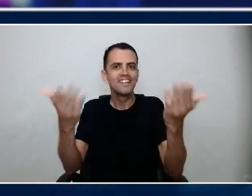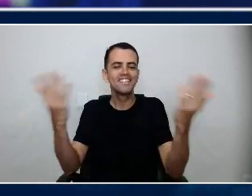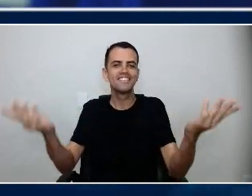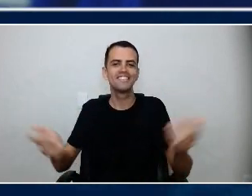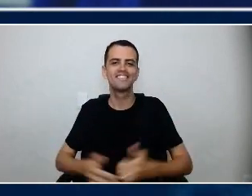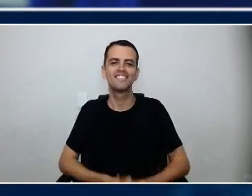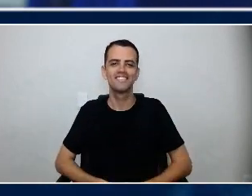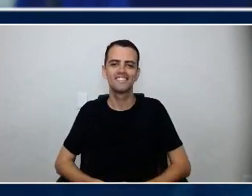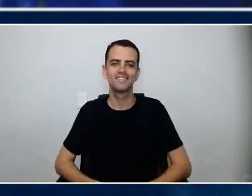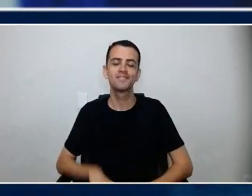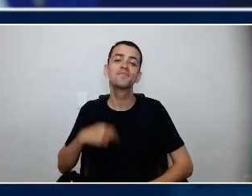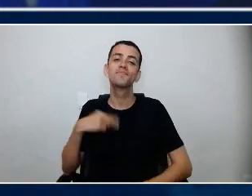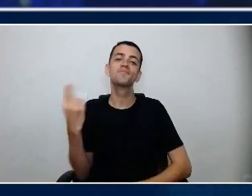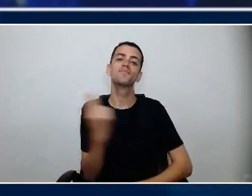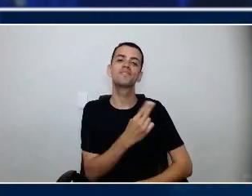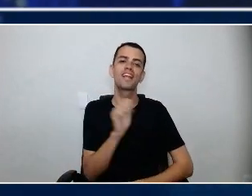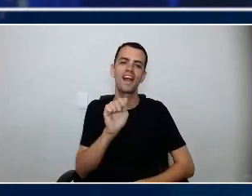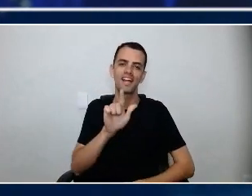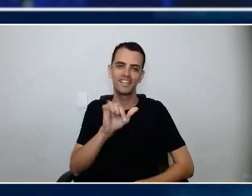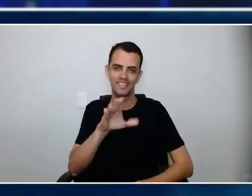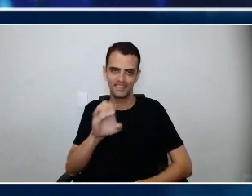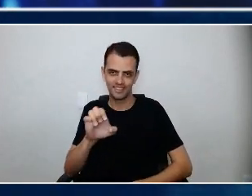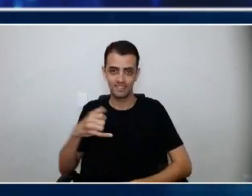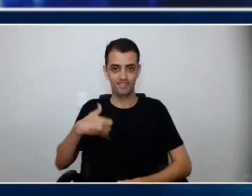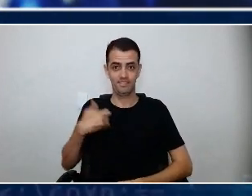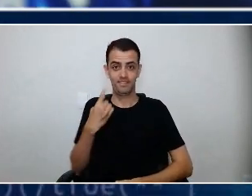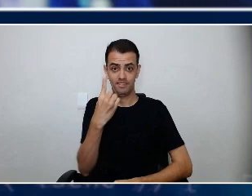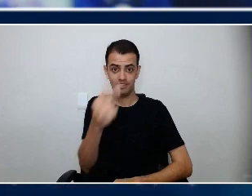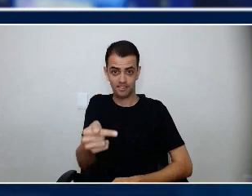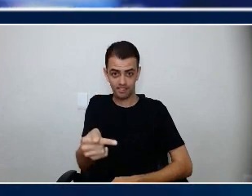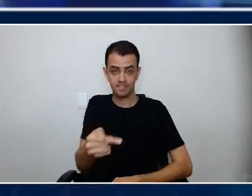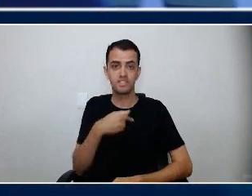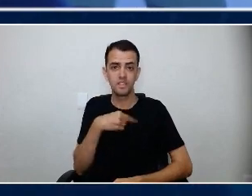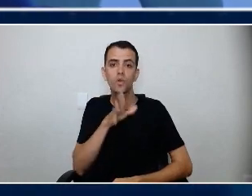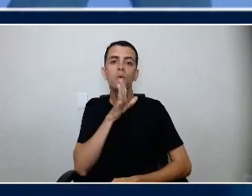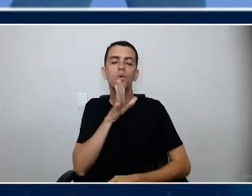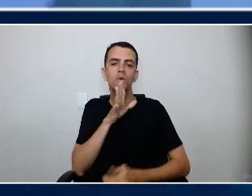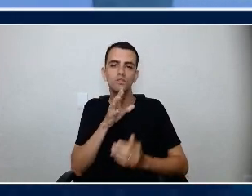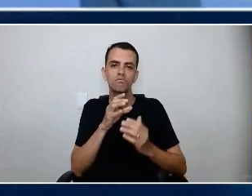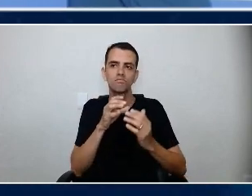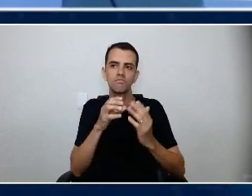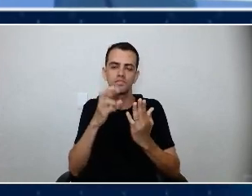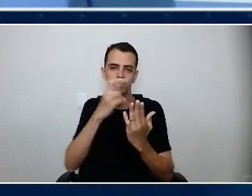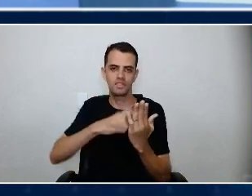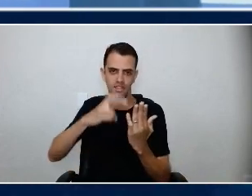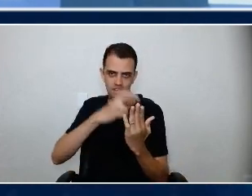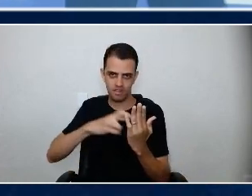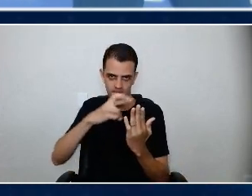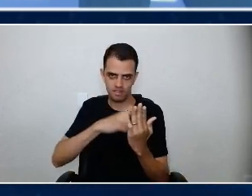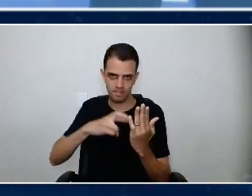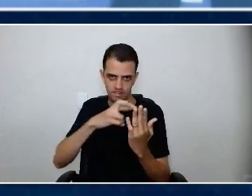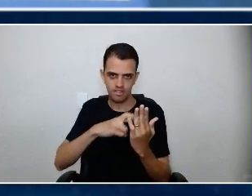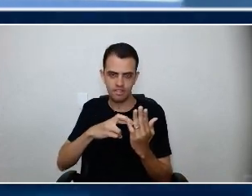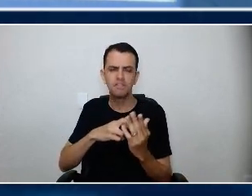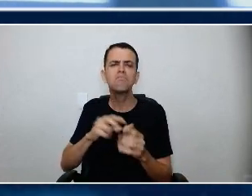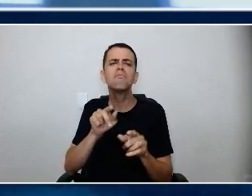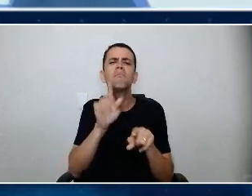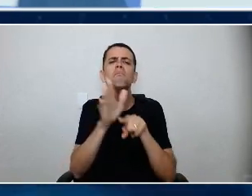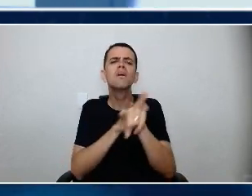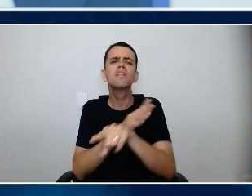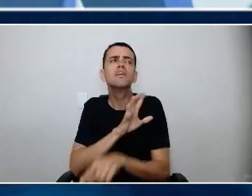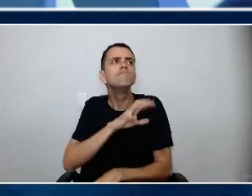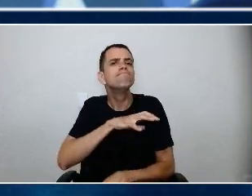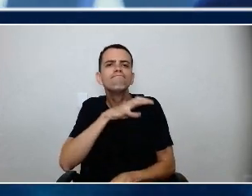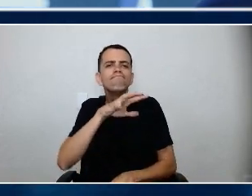nome é Richard tenho 17 anos curs da computação e eu gostaria de saber quem aqui ama animais